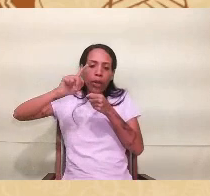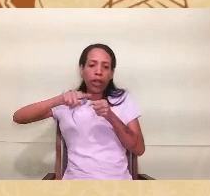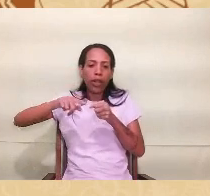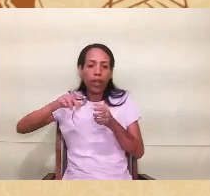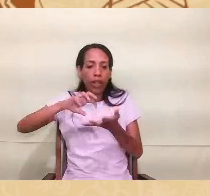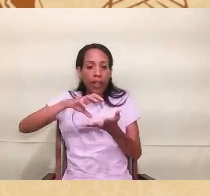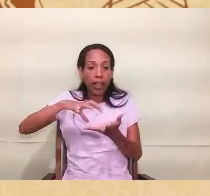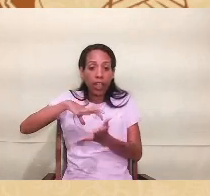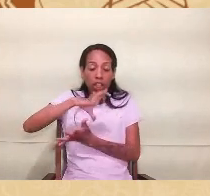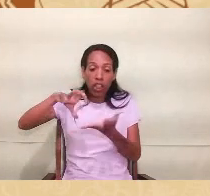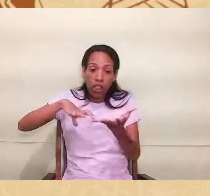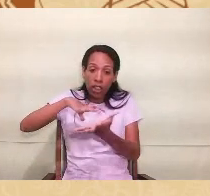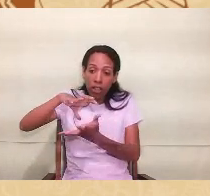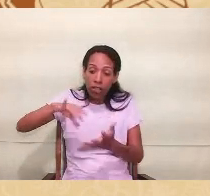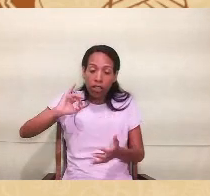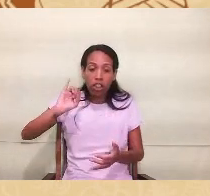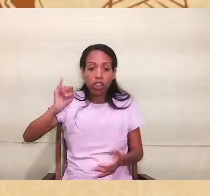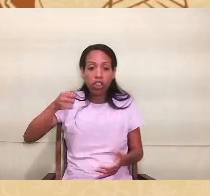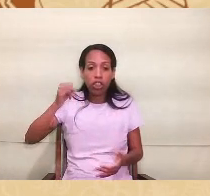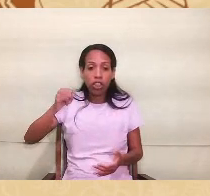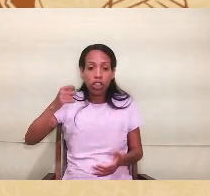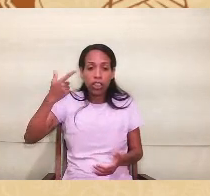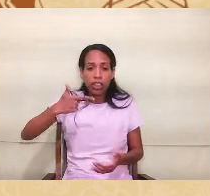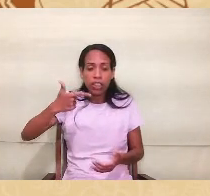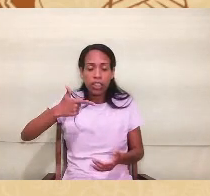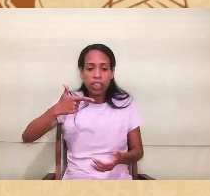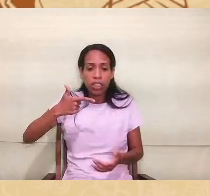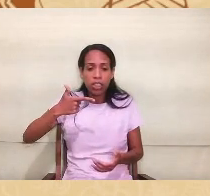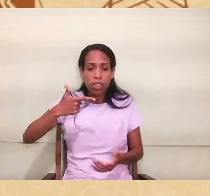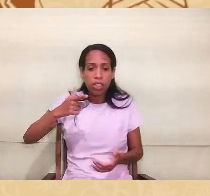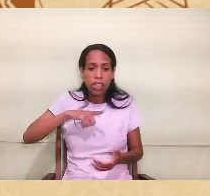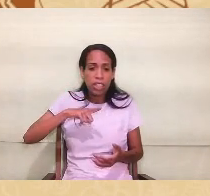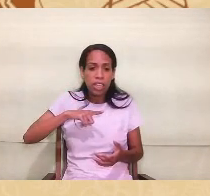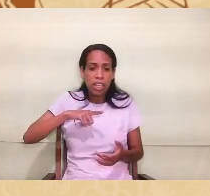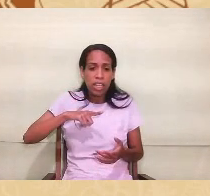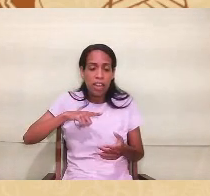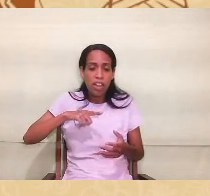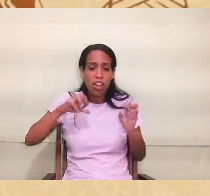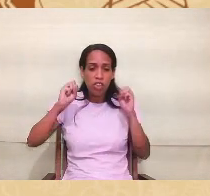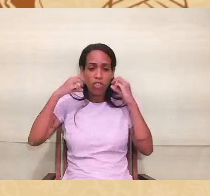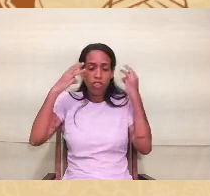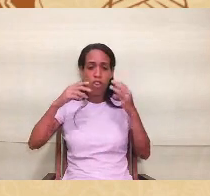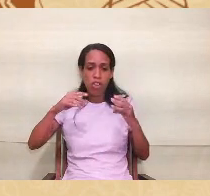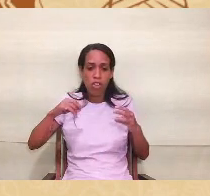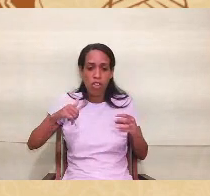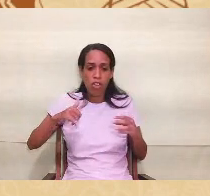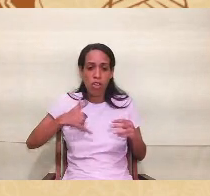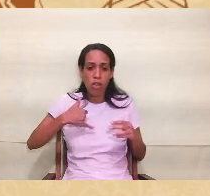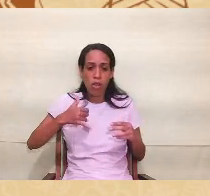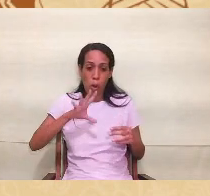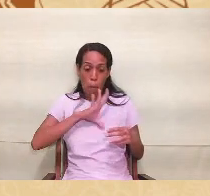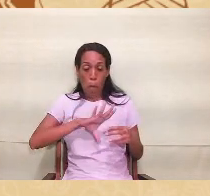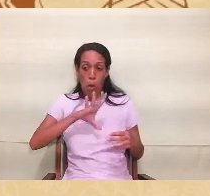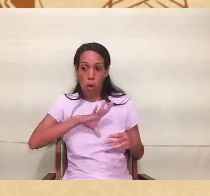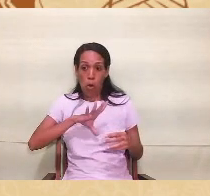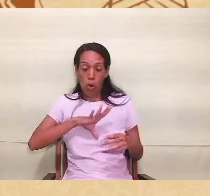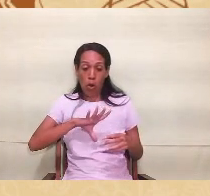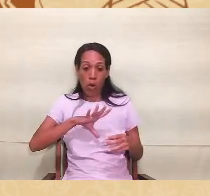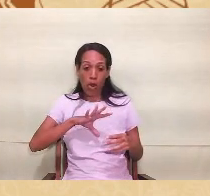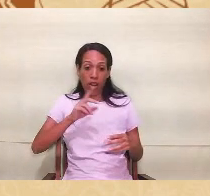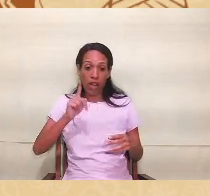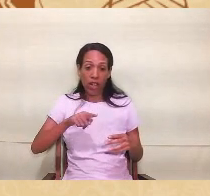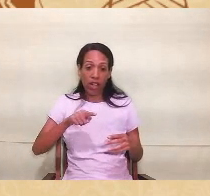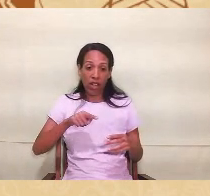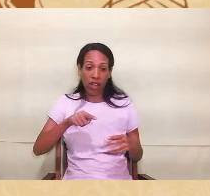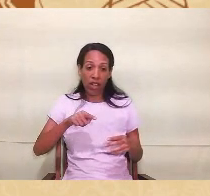então, vem aqui em janeiro, no segundo mês de janeiro, aqui tem uma festa que é puxada. A festa assim, os portugueses jogavam roupa de varíola para nos matar.